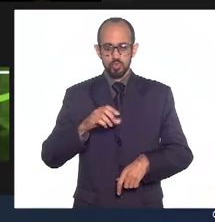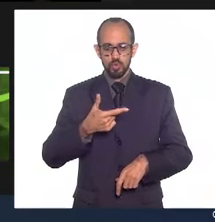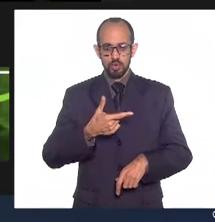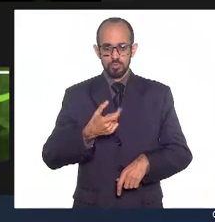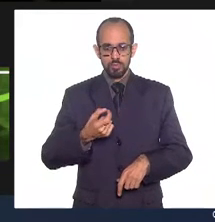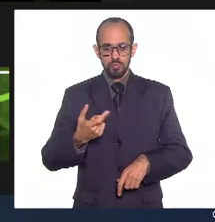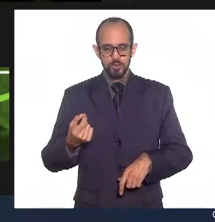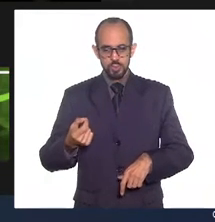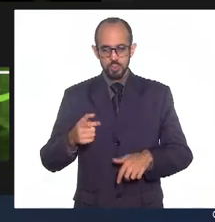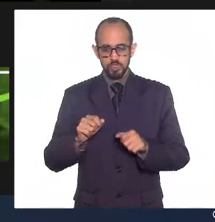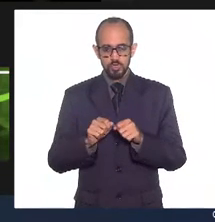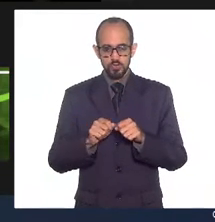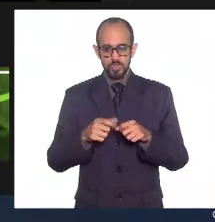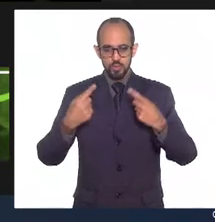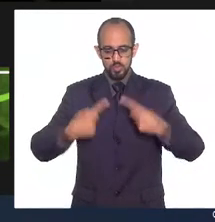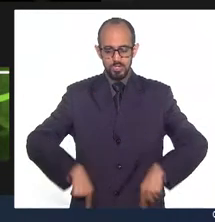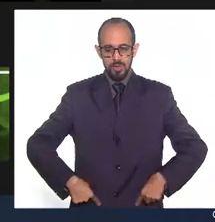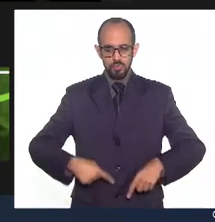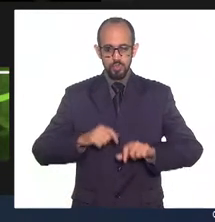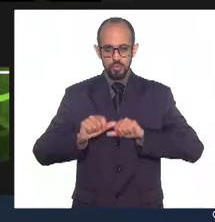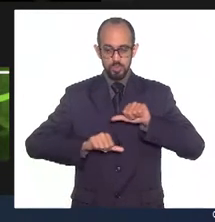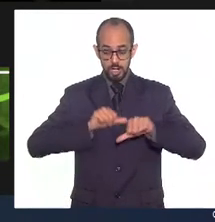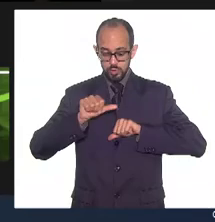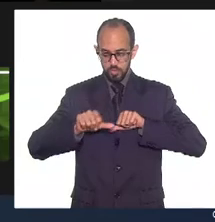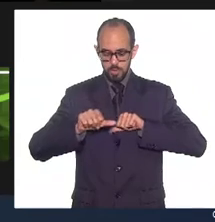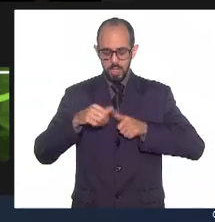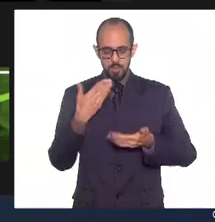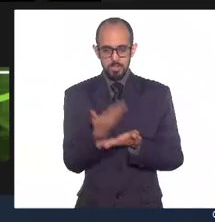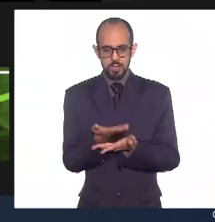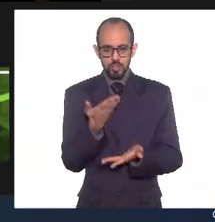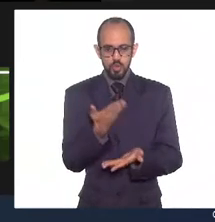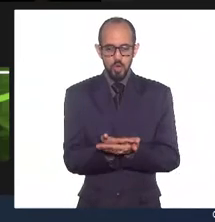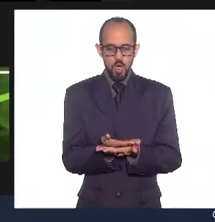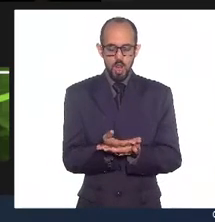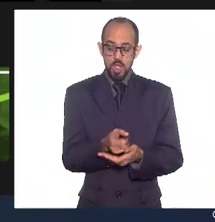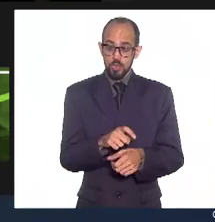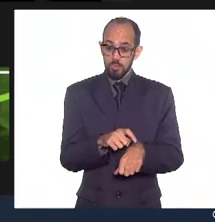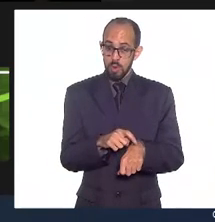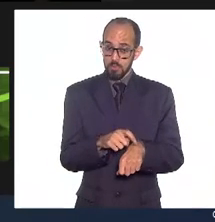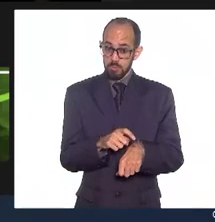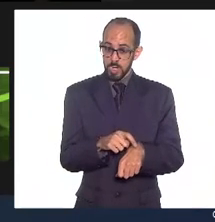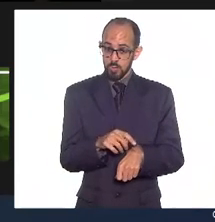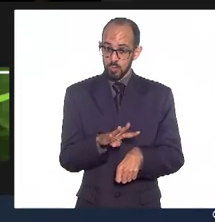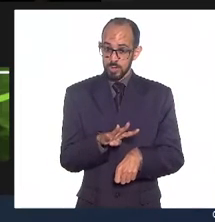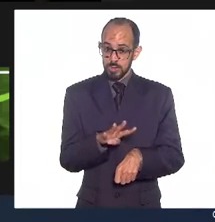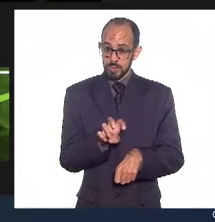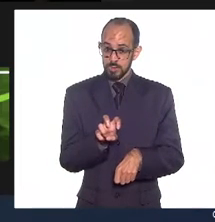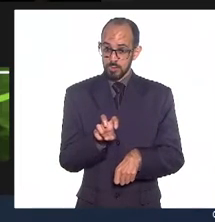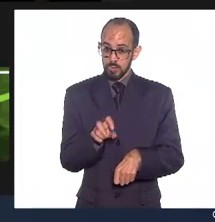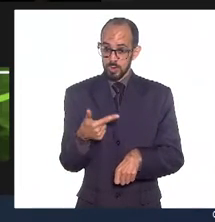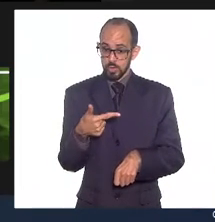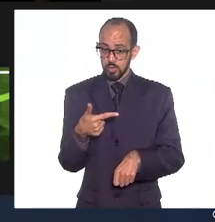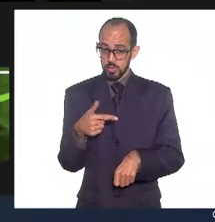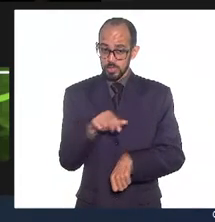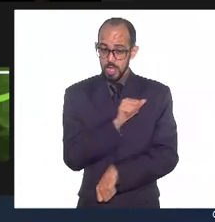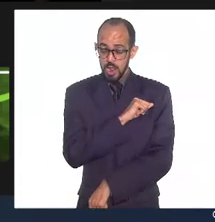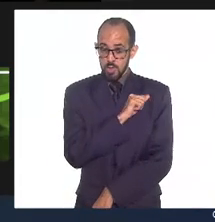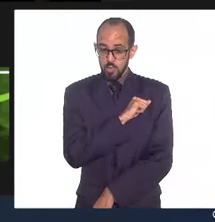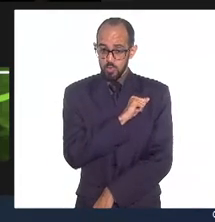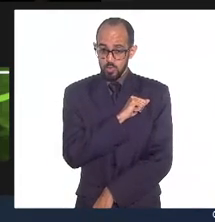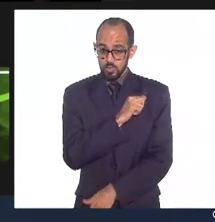o desafio de transformar uma escola que tinha naquele momento 452 alunos